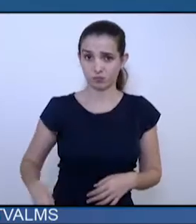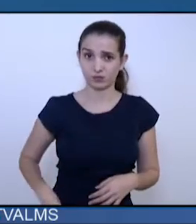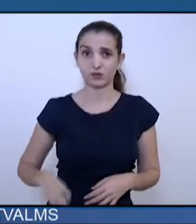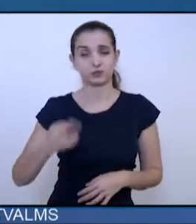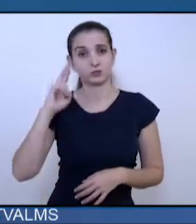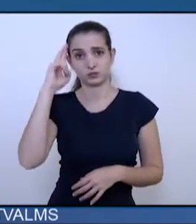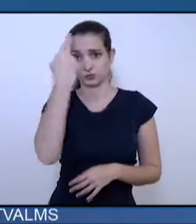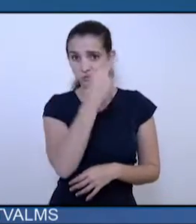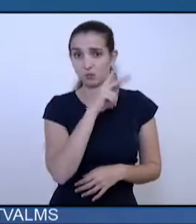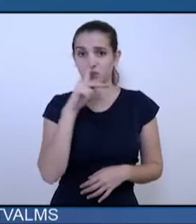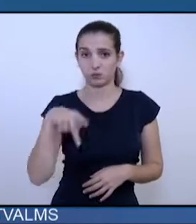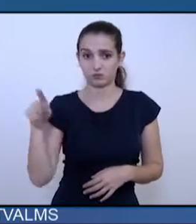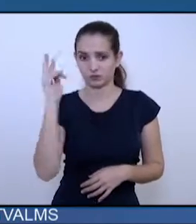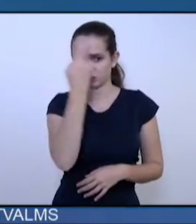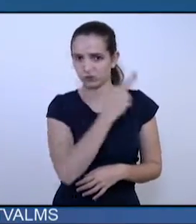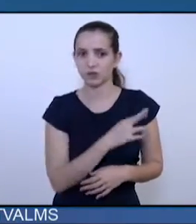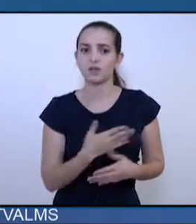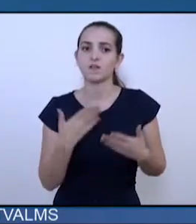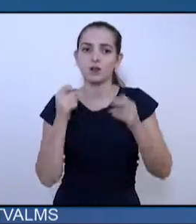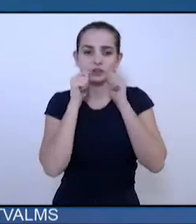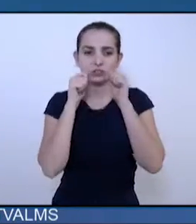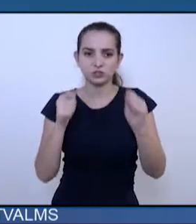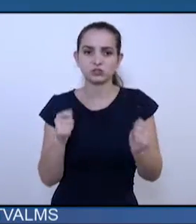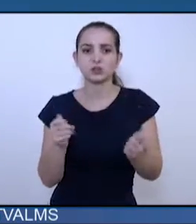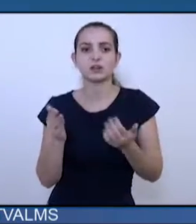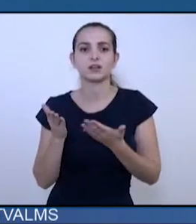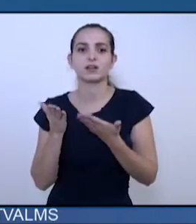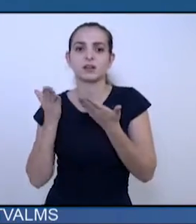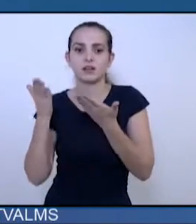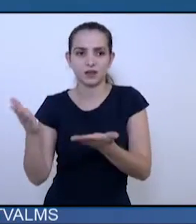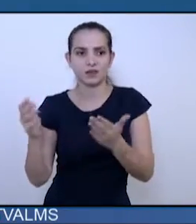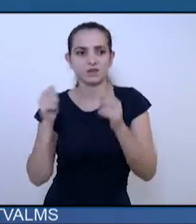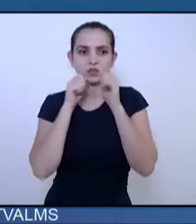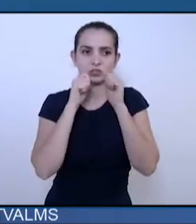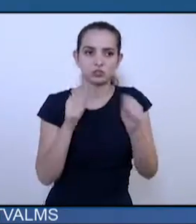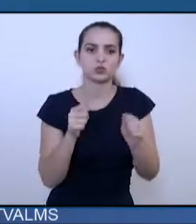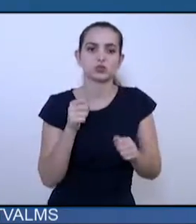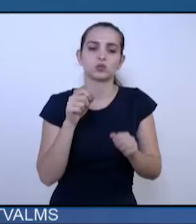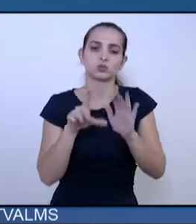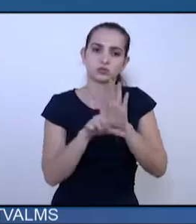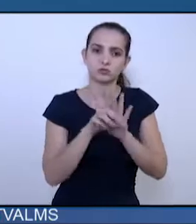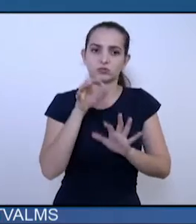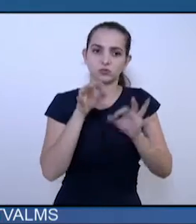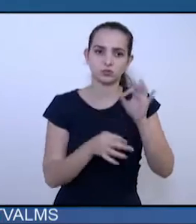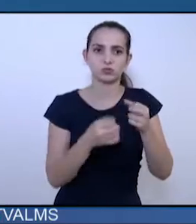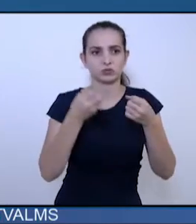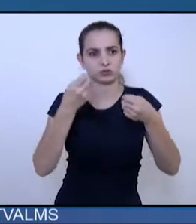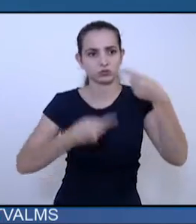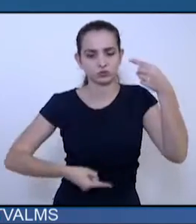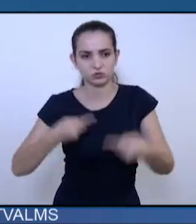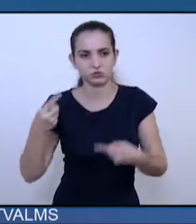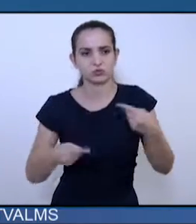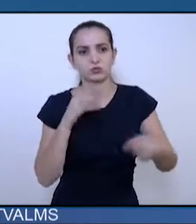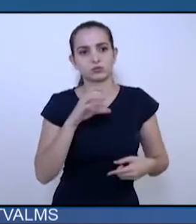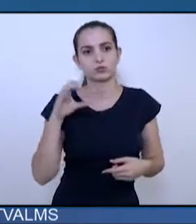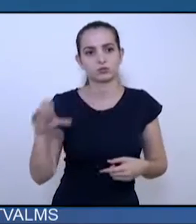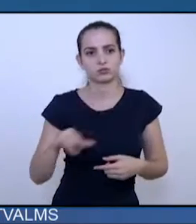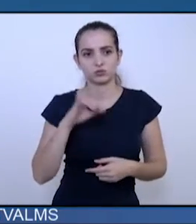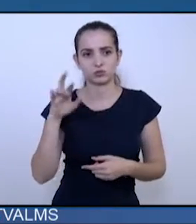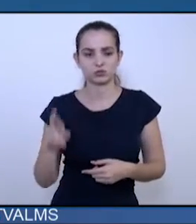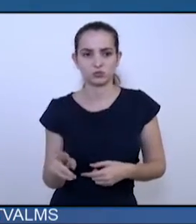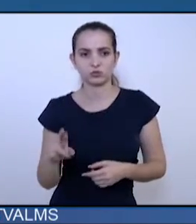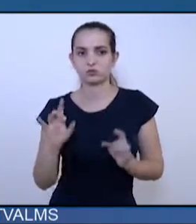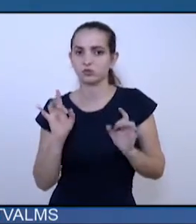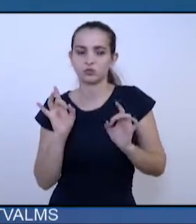os assessores, vai discutir os projetos, leva os assessores jurídicos, discute ali na Comissão de Constituição e Justiça, não só entre